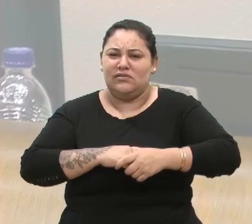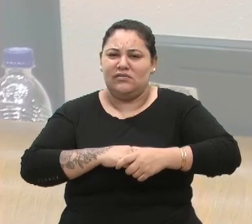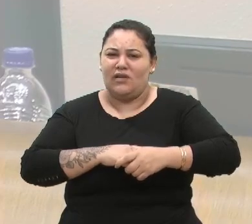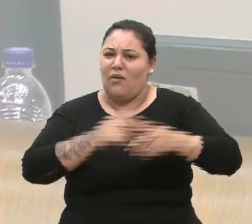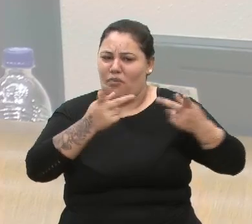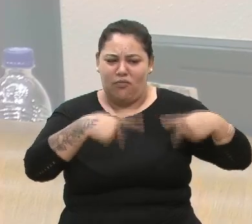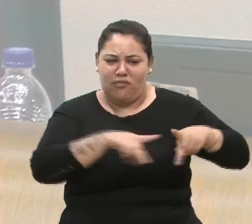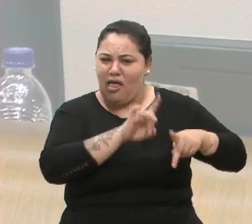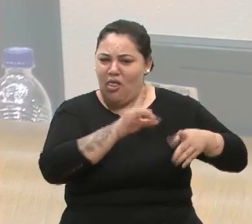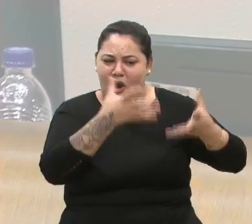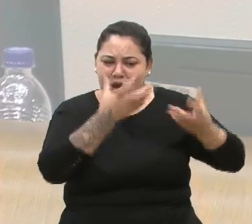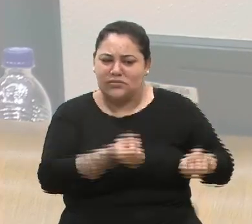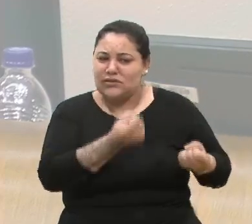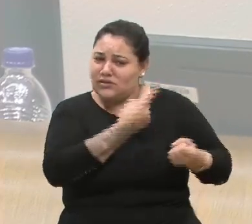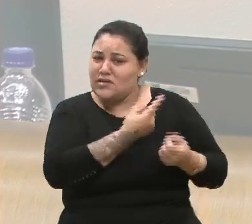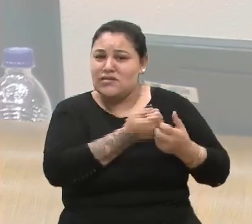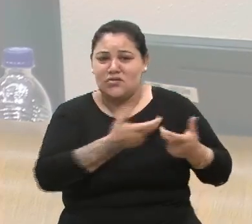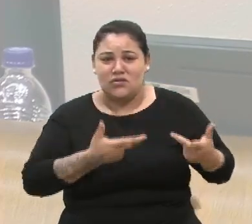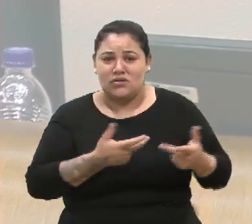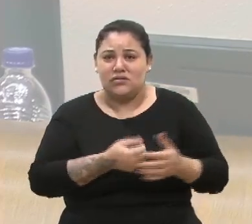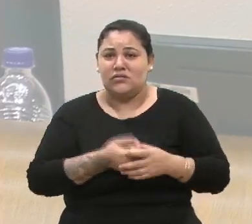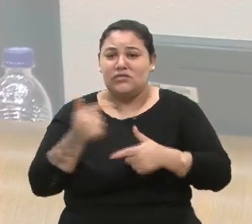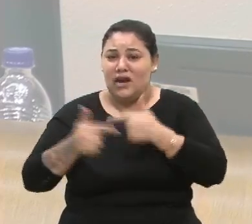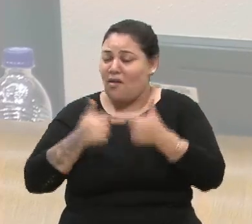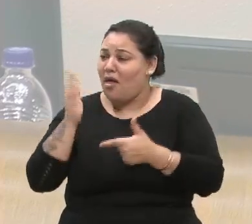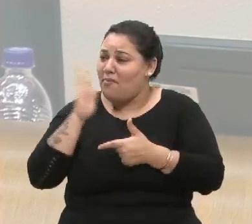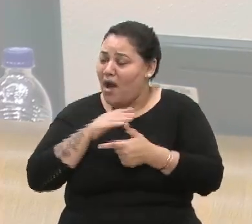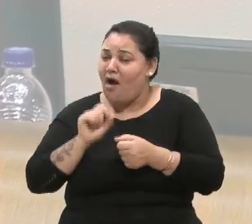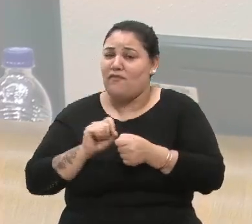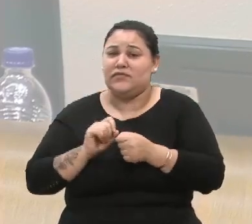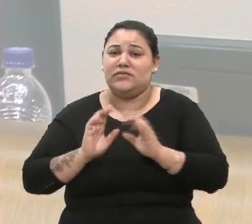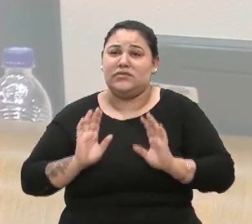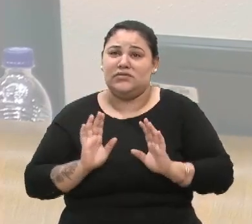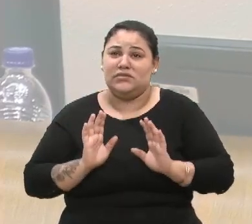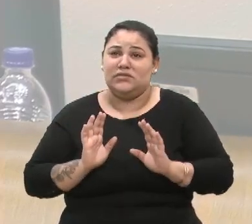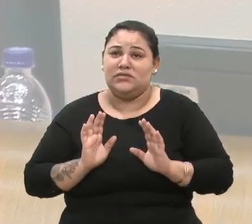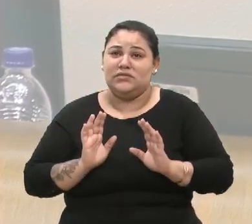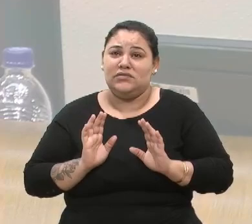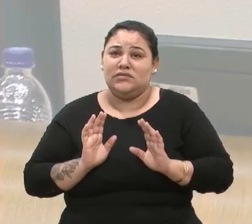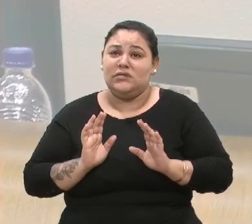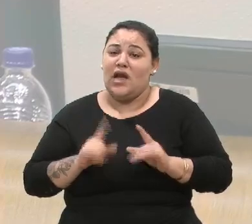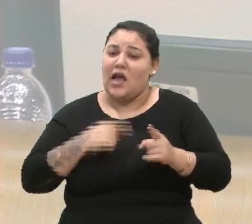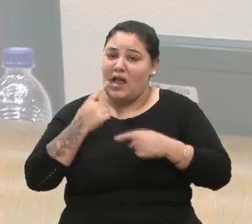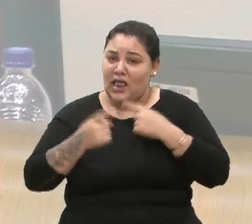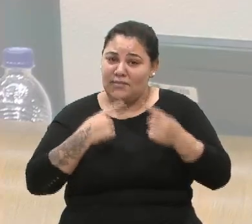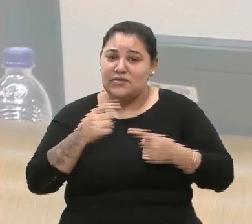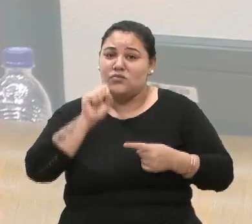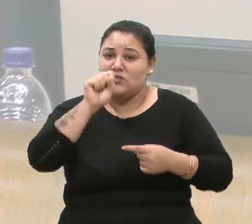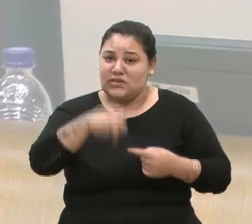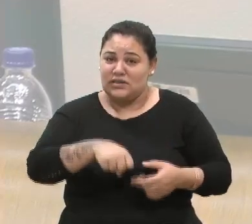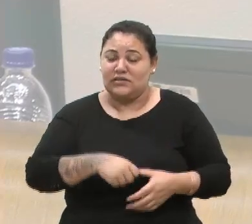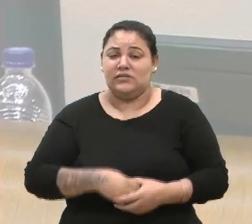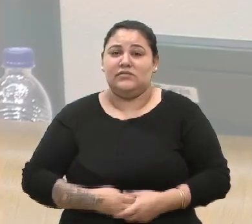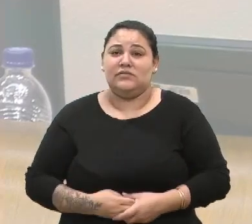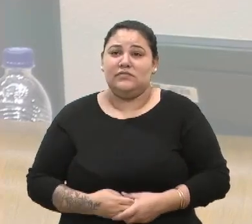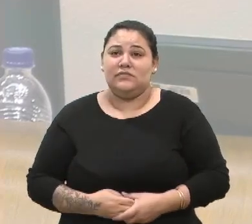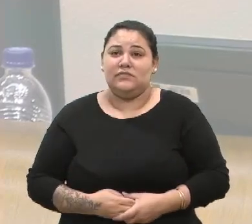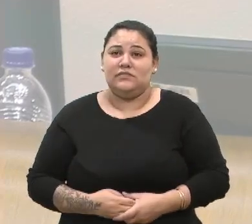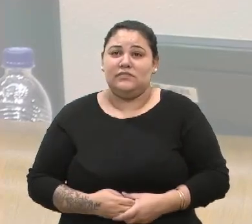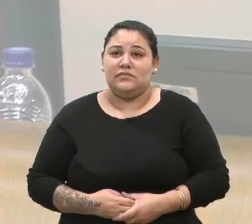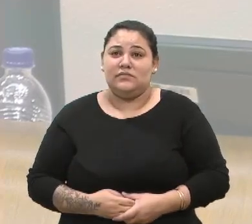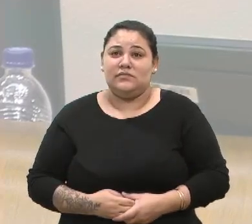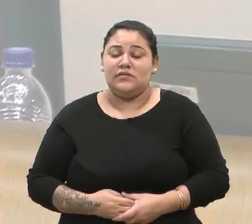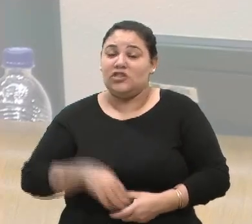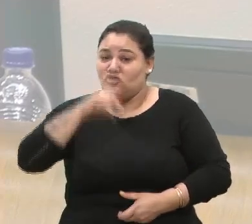essa situação. O serviço está mal feito? Tá. As reclamações são grandes? São. Estava